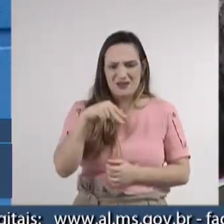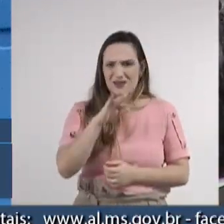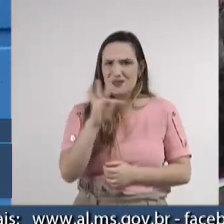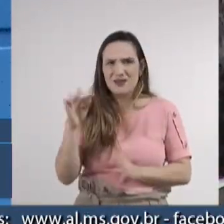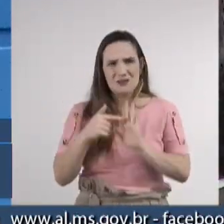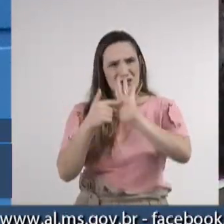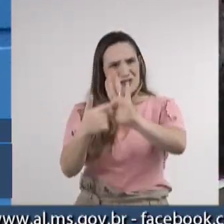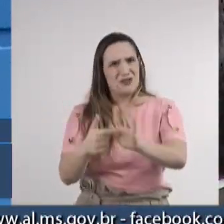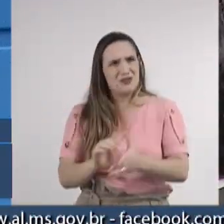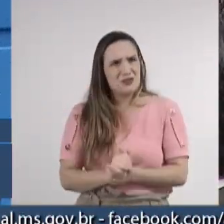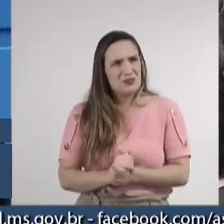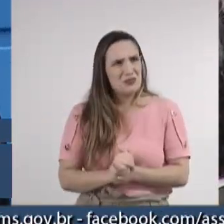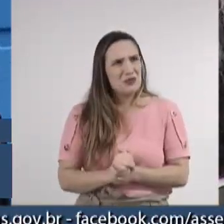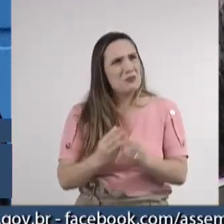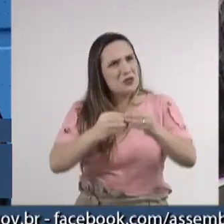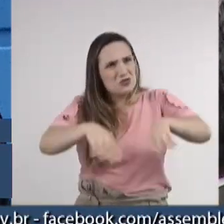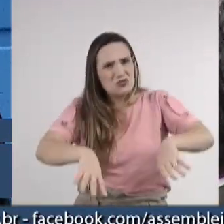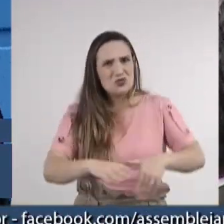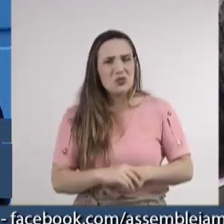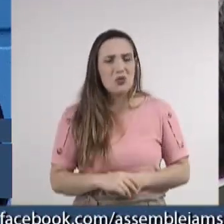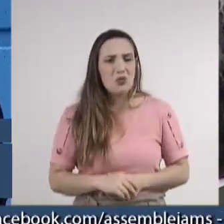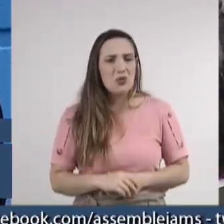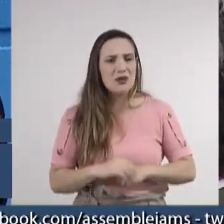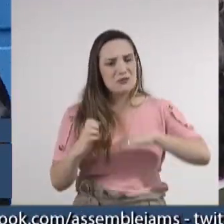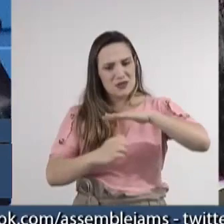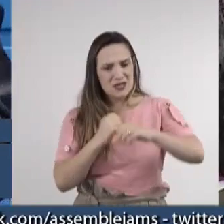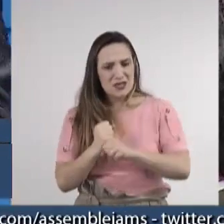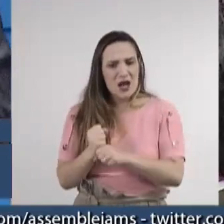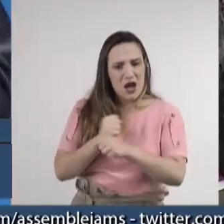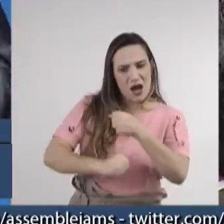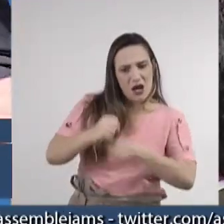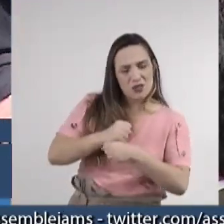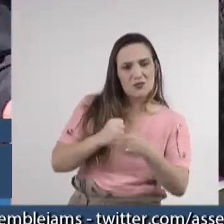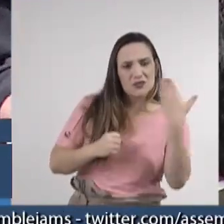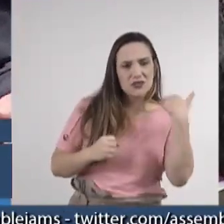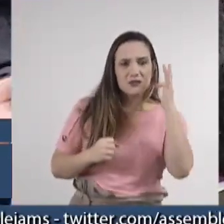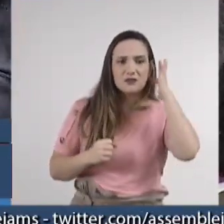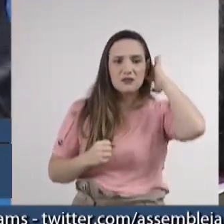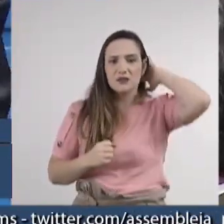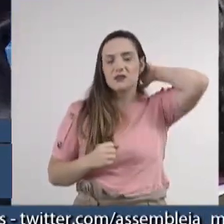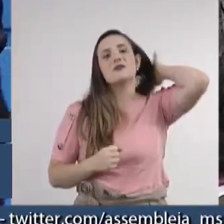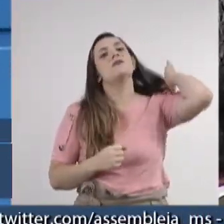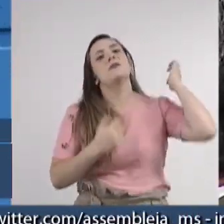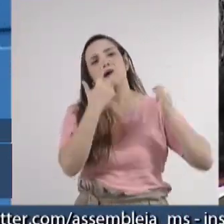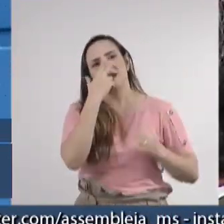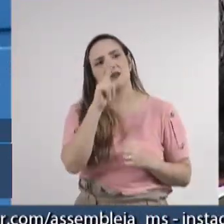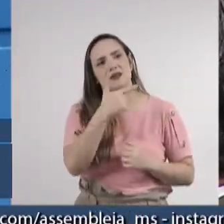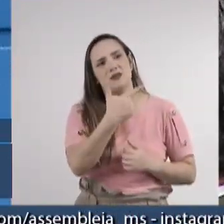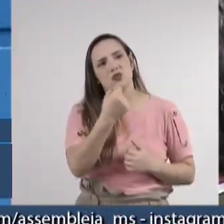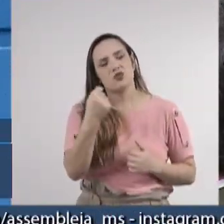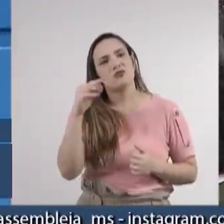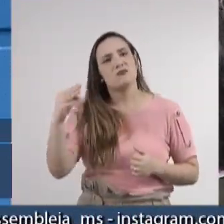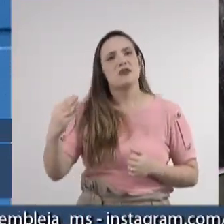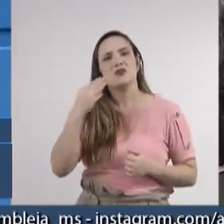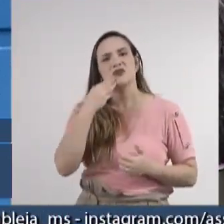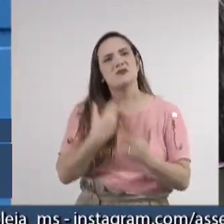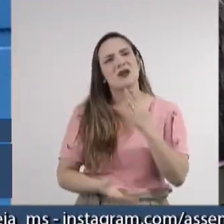dado de prejuízo nos anos anteriores, tem notícia de prejuízo de 200 milhões por